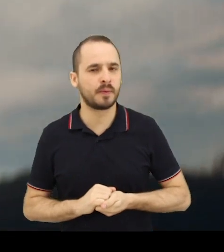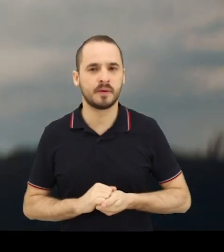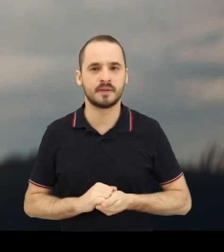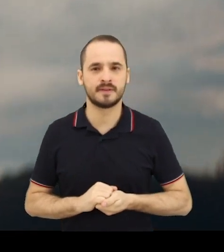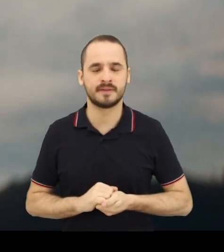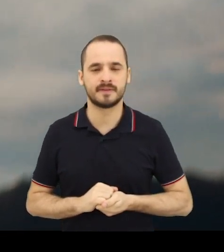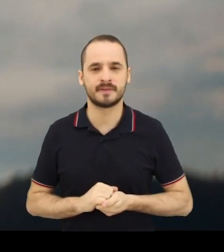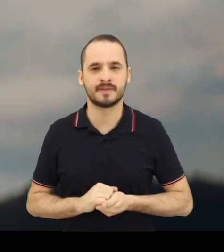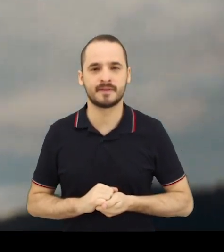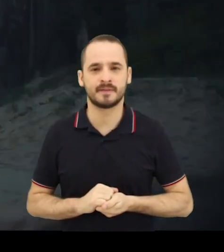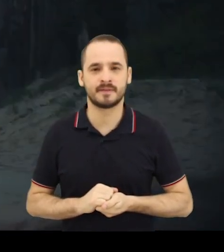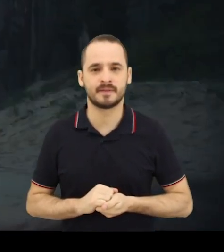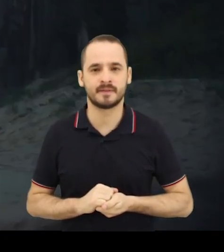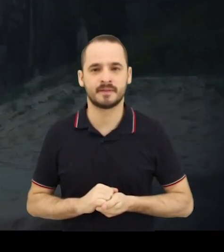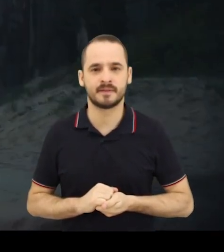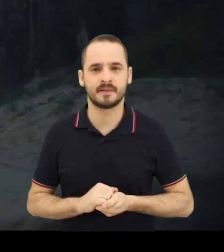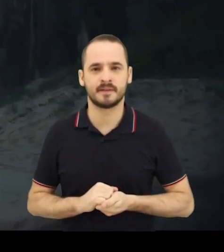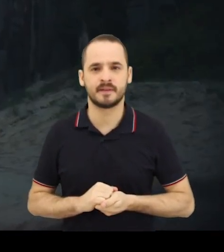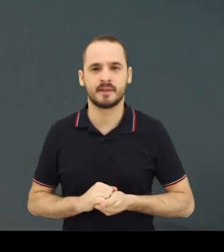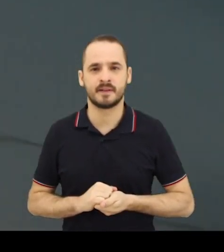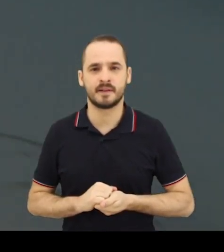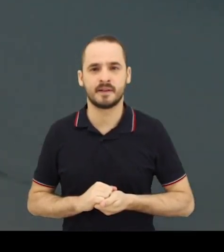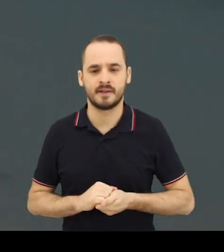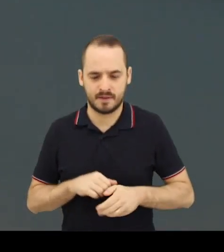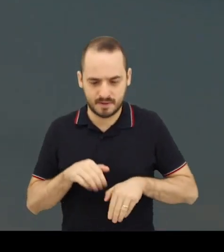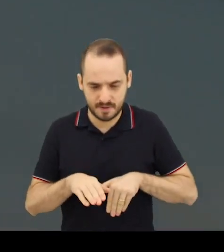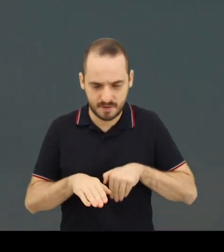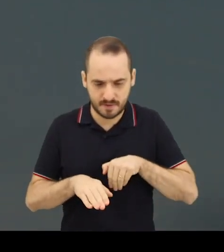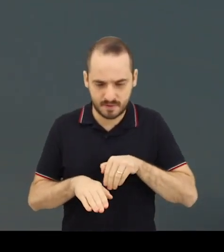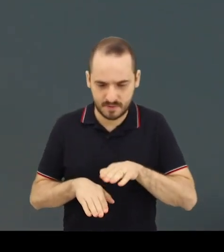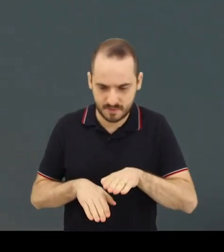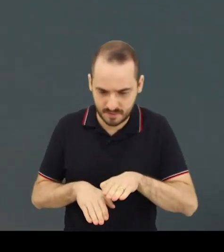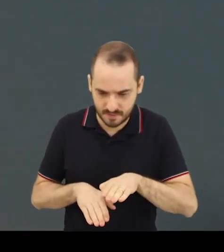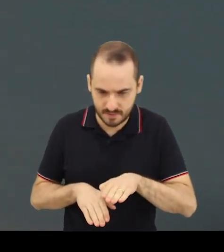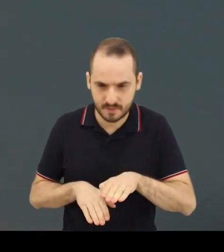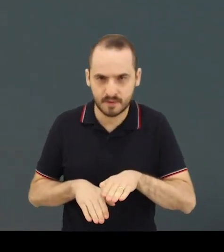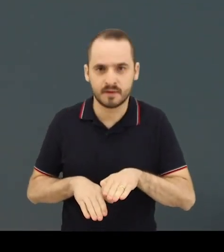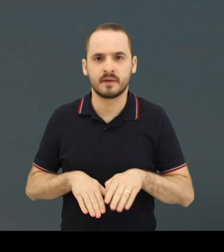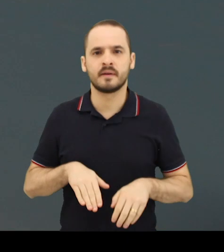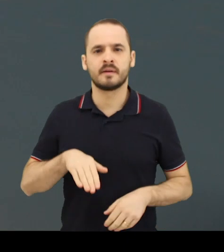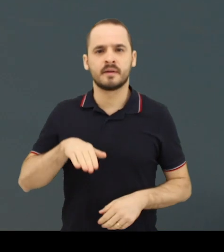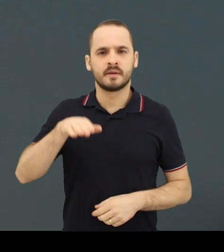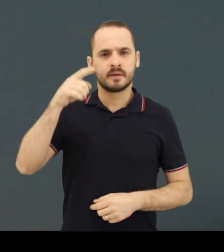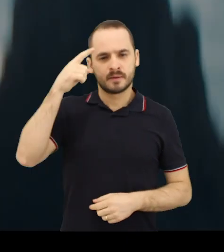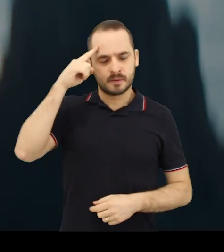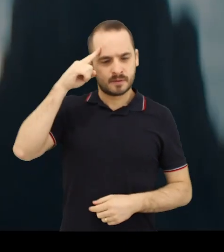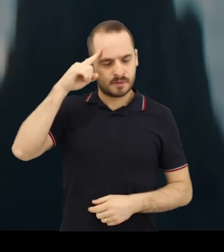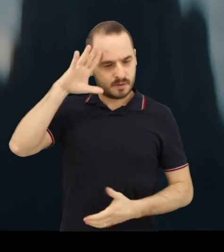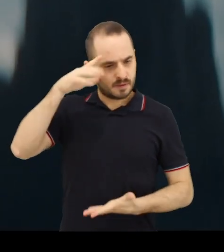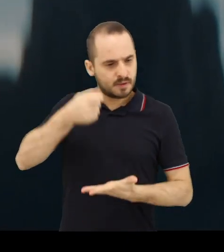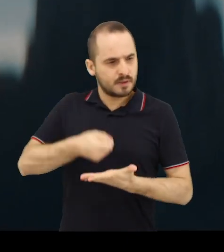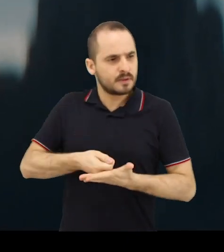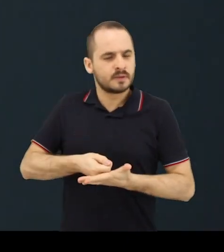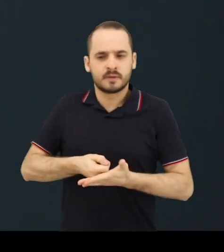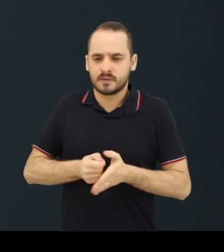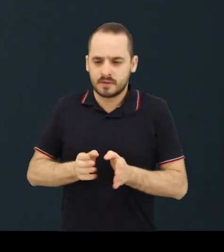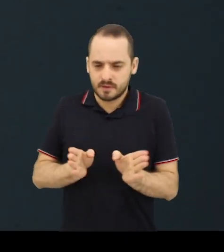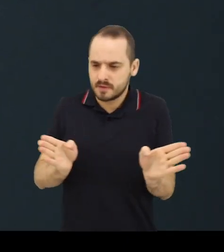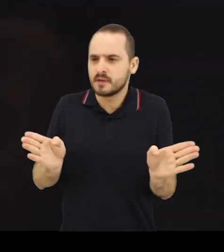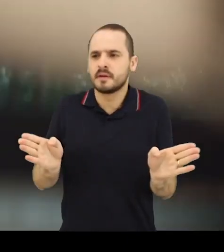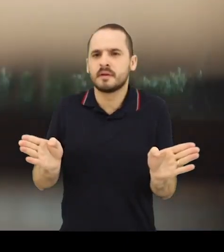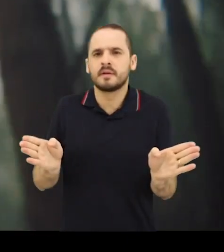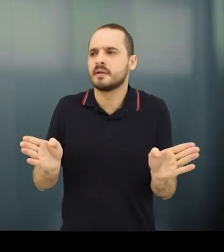mesa. À beira-mar, anda pela areia branca. Até que um dia... Você escolhe o caminho. Vira-se para